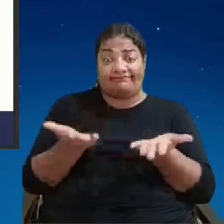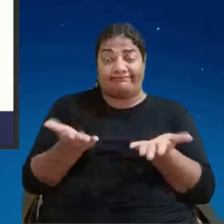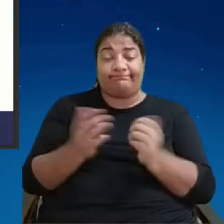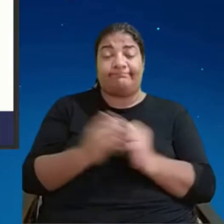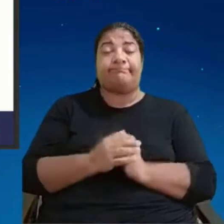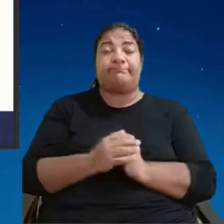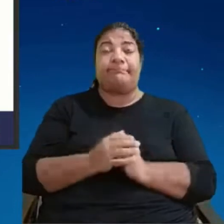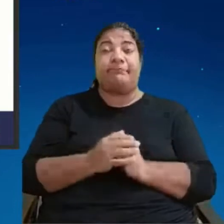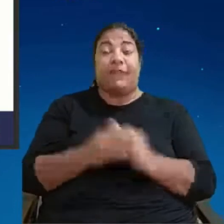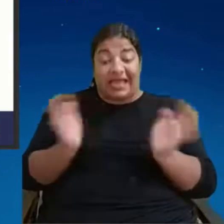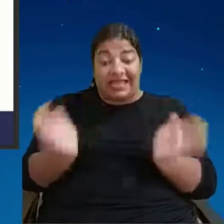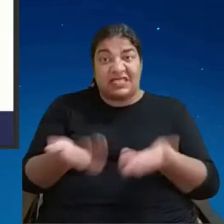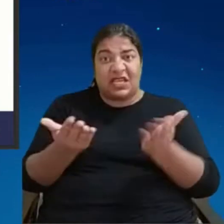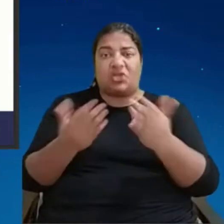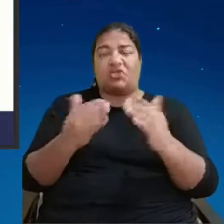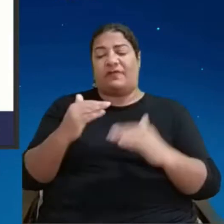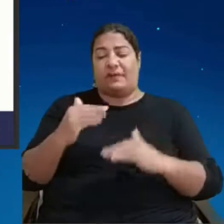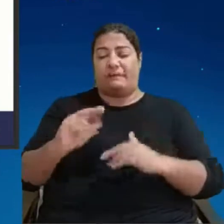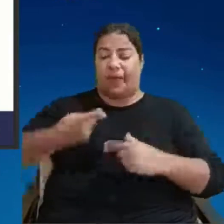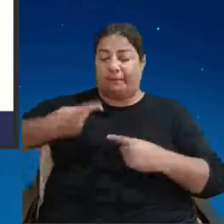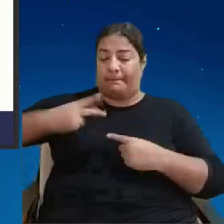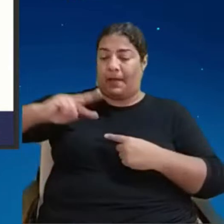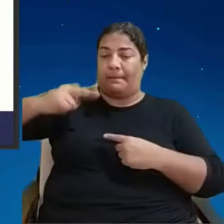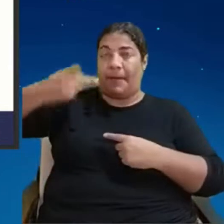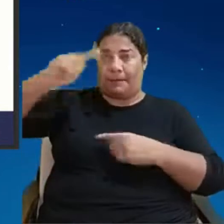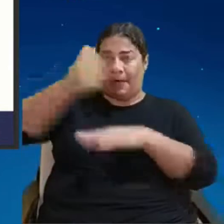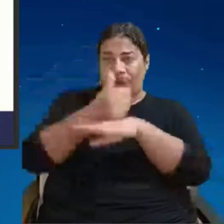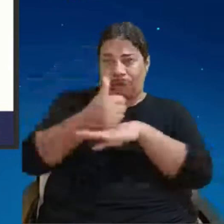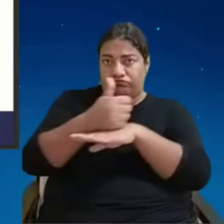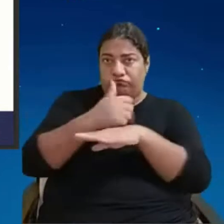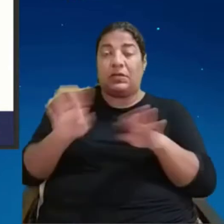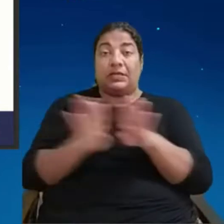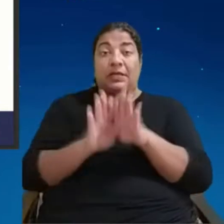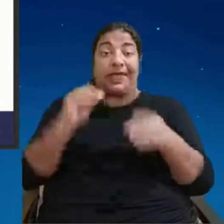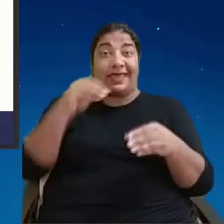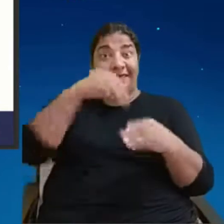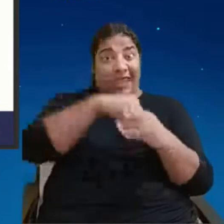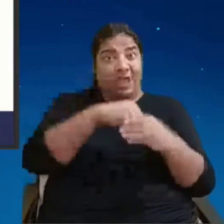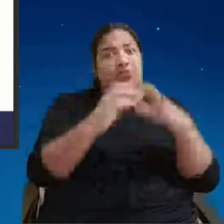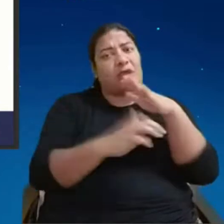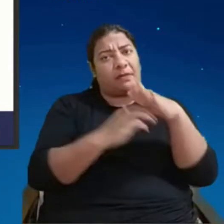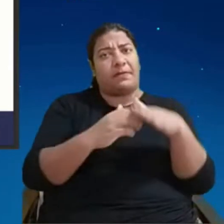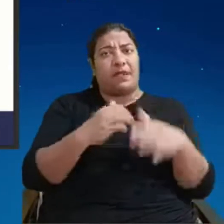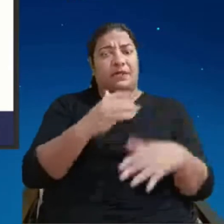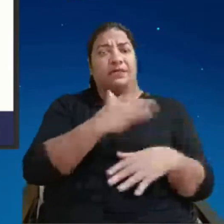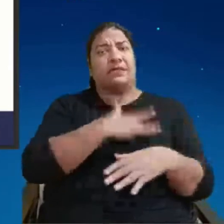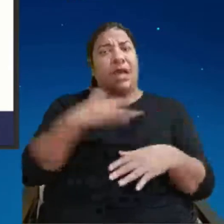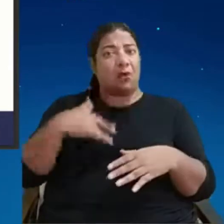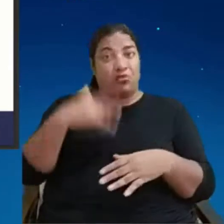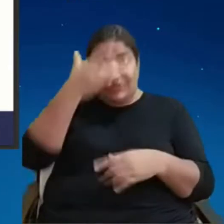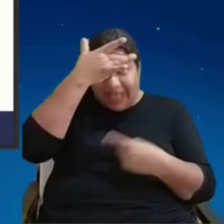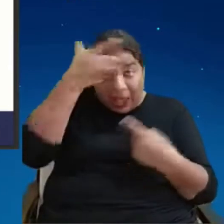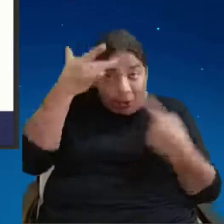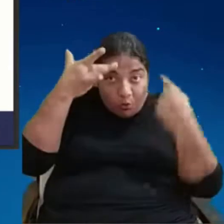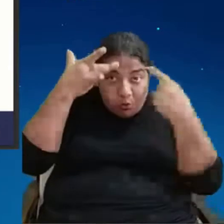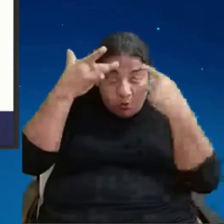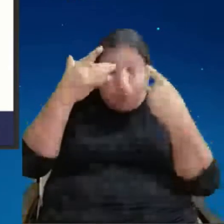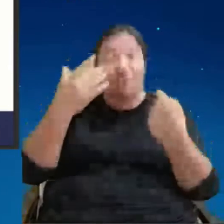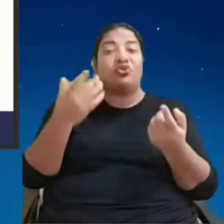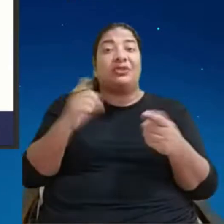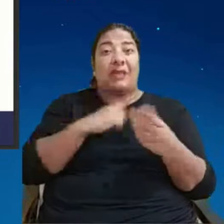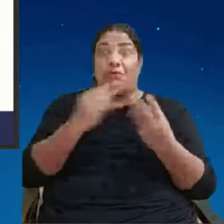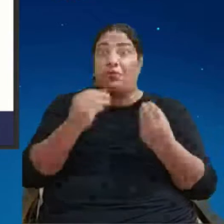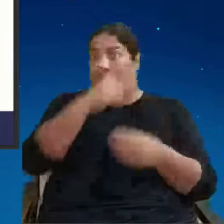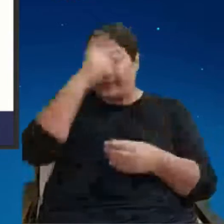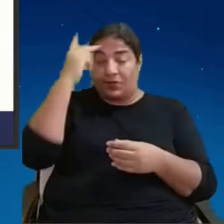uma política interna de saúde física, mental e psicológica no ambiente de trabalho. Temos muita gente doente,